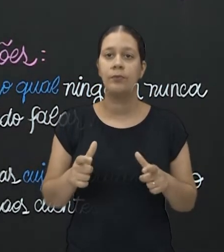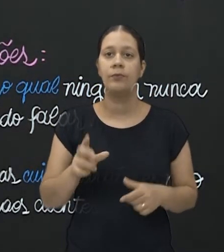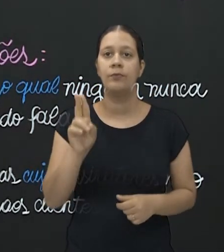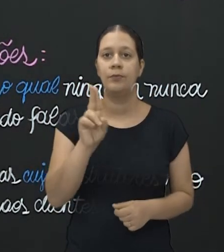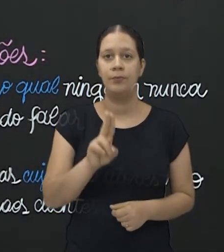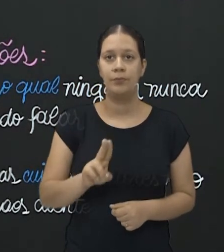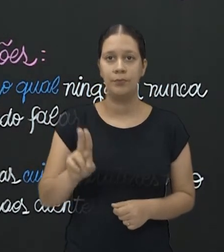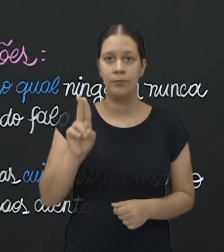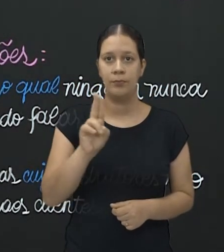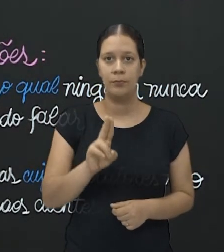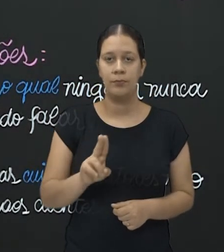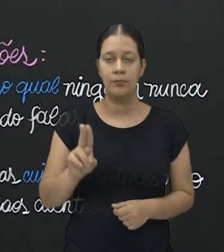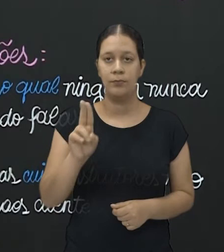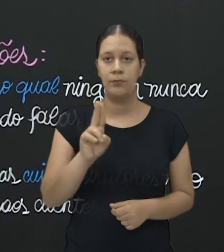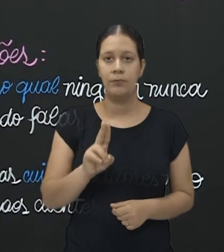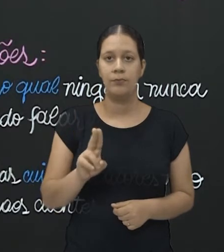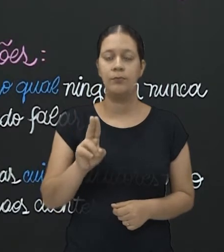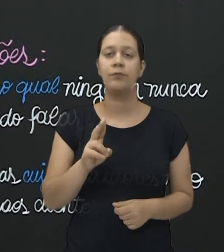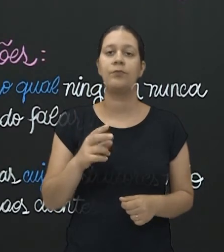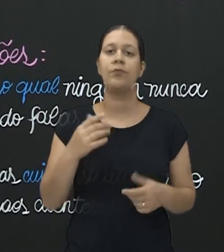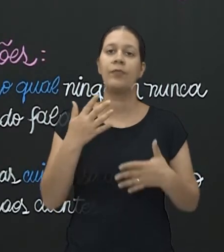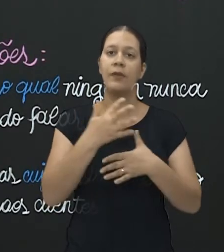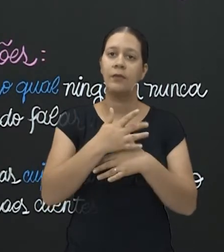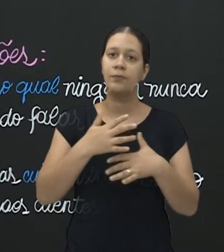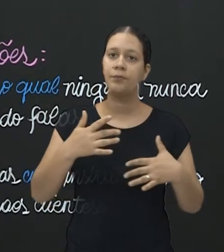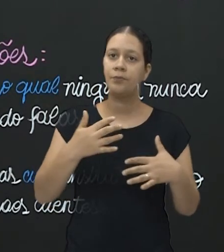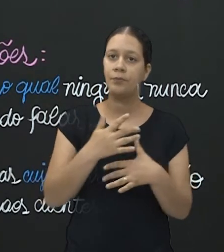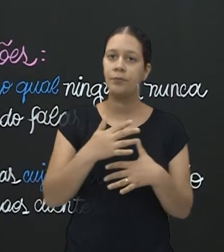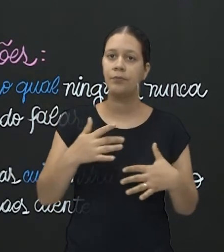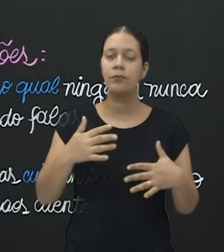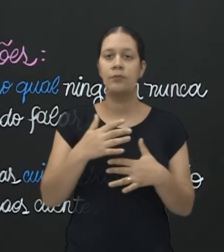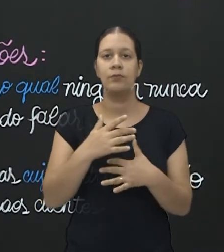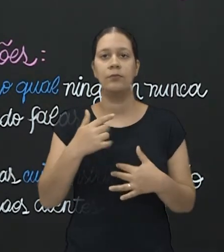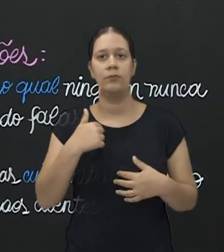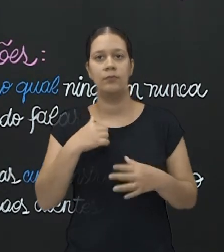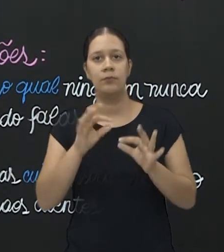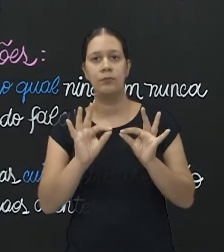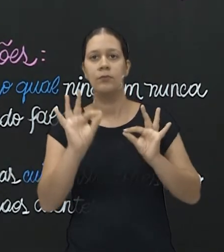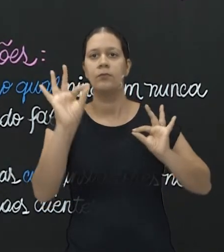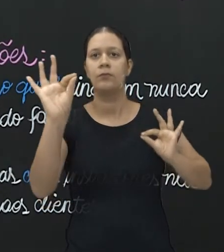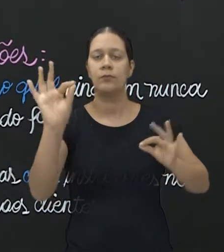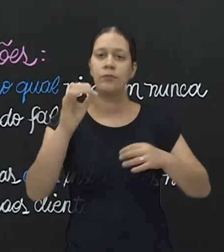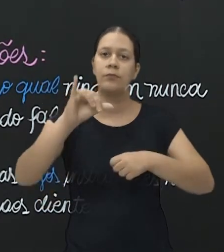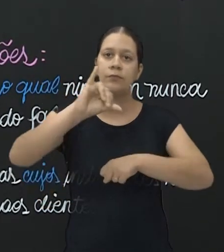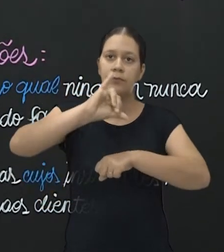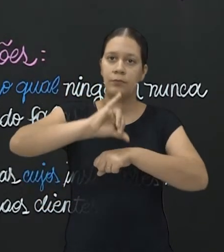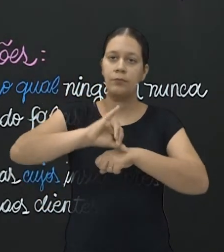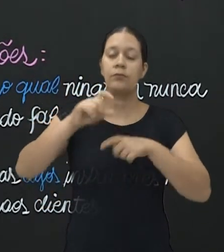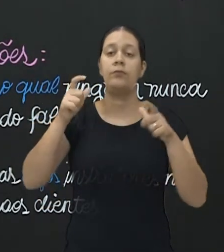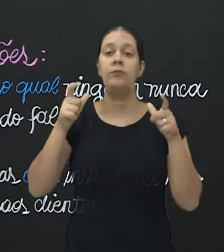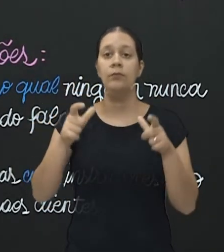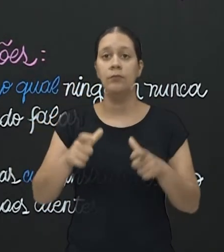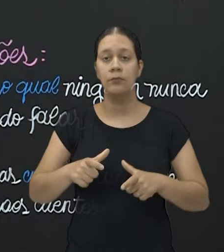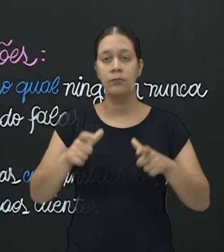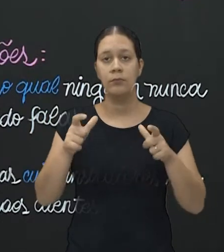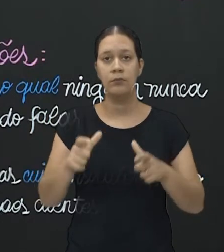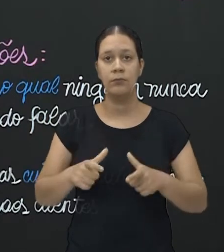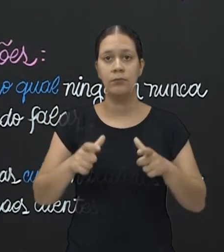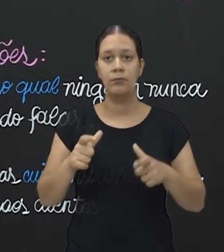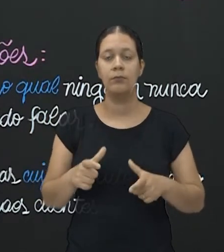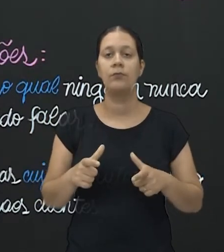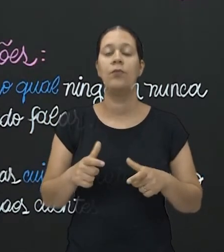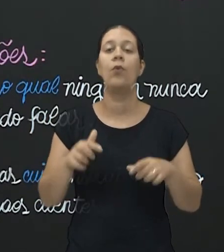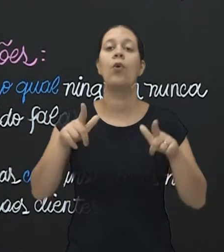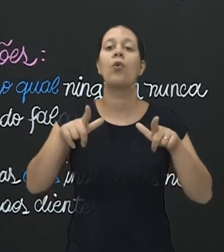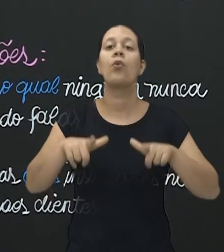uso recomendado. A cidade onde moro fica longe da capital. A cidade onde moro, esse onde se refere